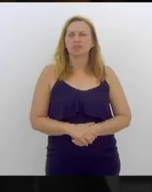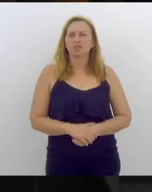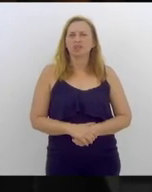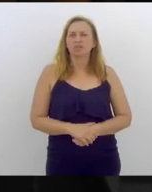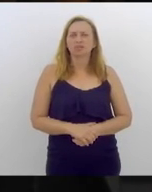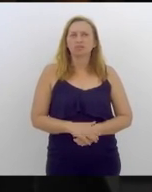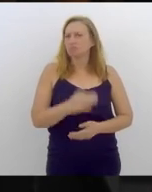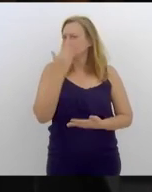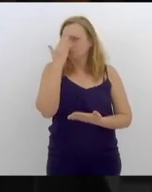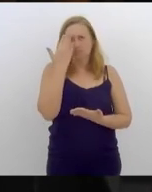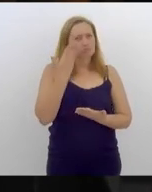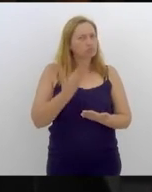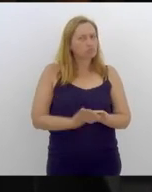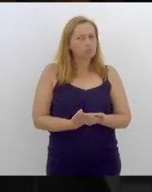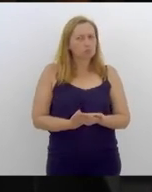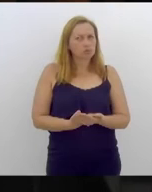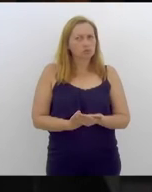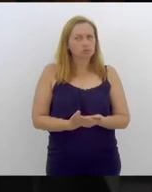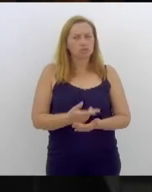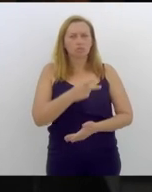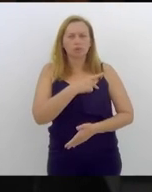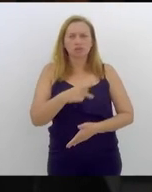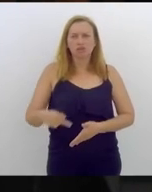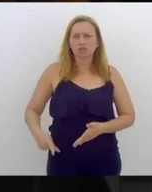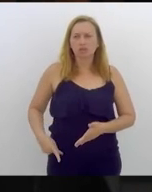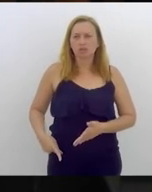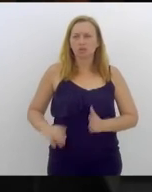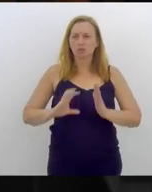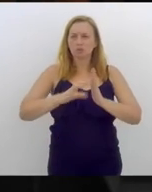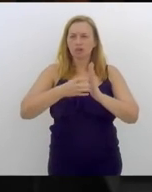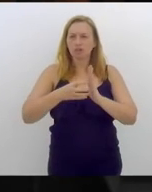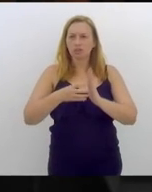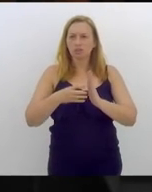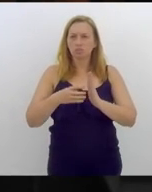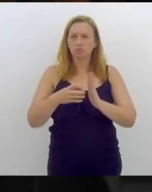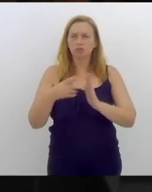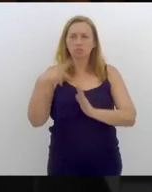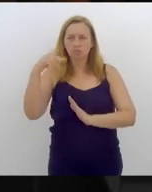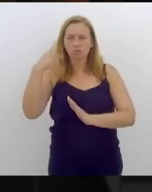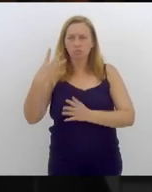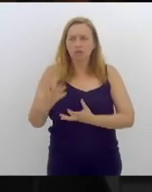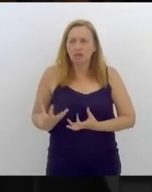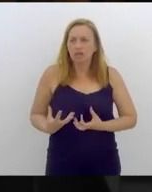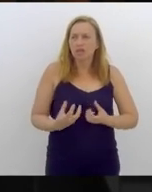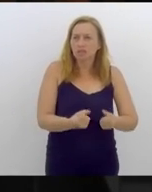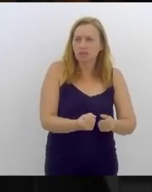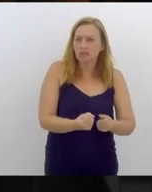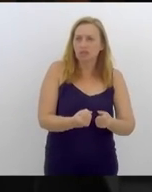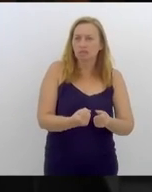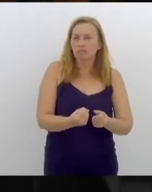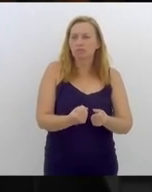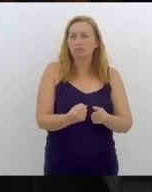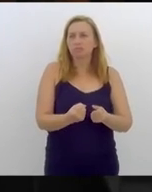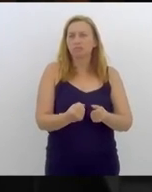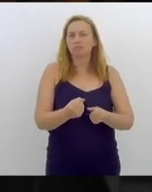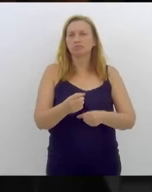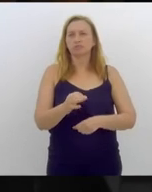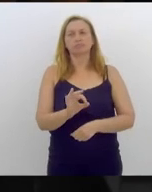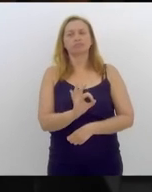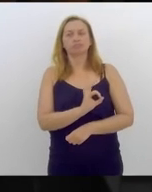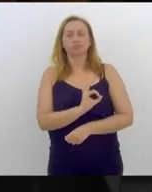quase inacreditável que o presidente de um partido político receba a polícia federal a tiros